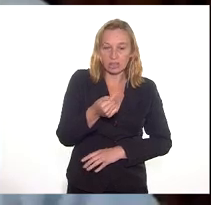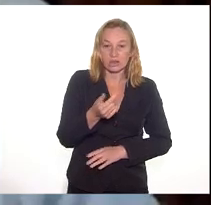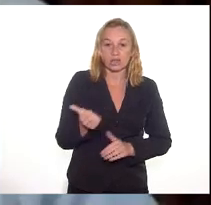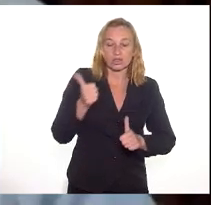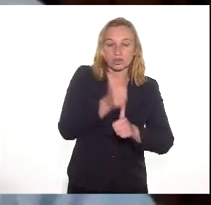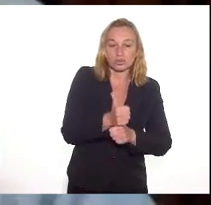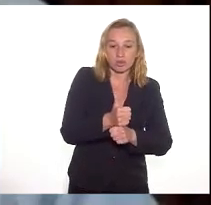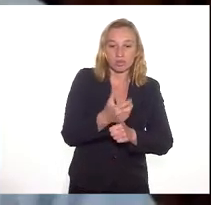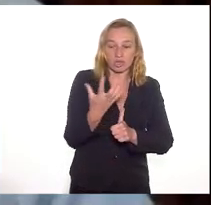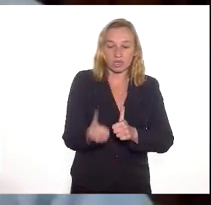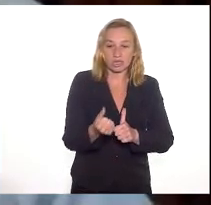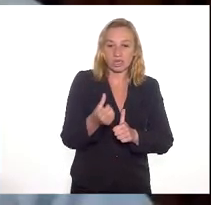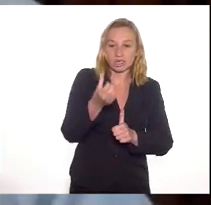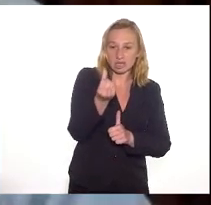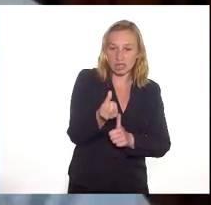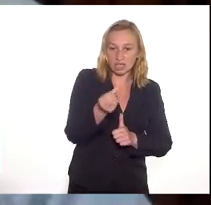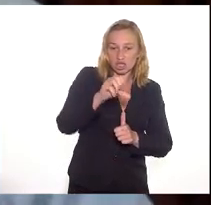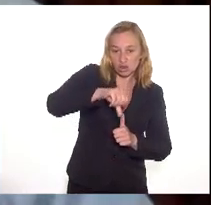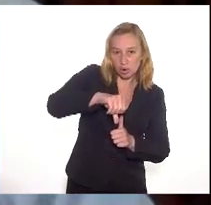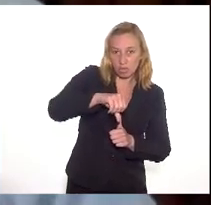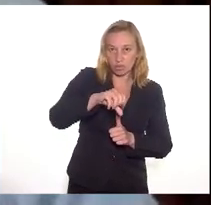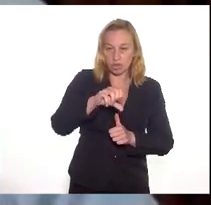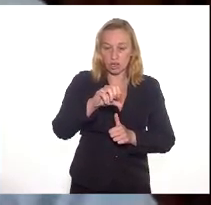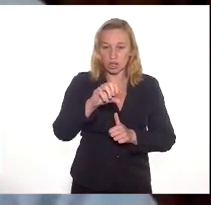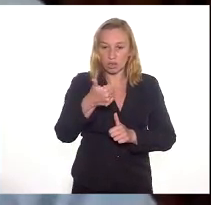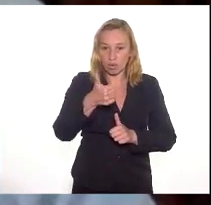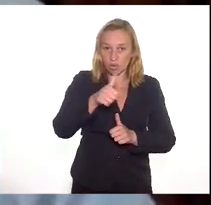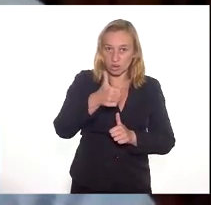com subemendas, emendas 6, 9 e 11.